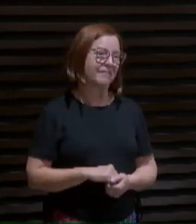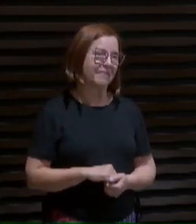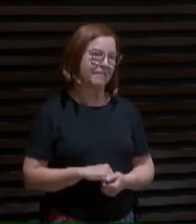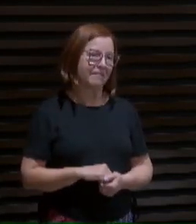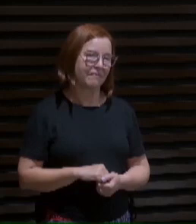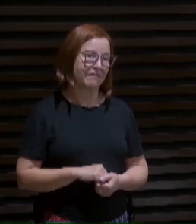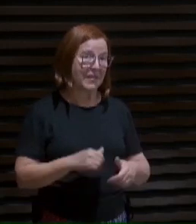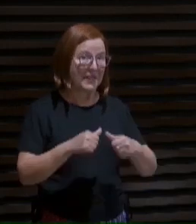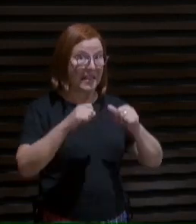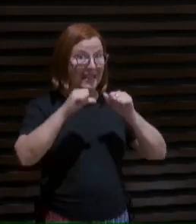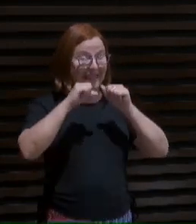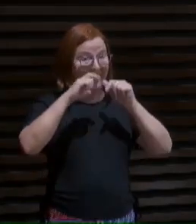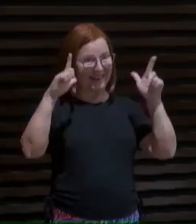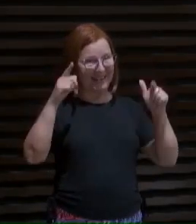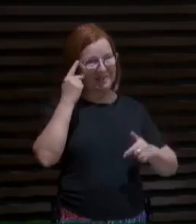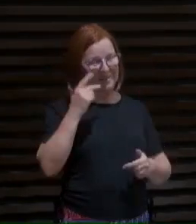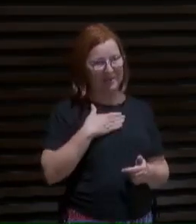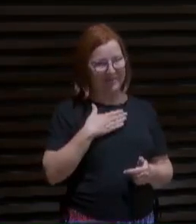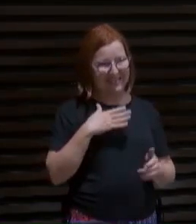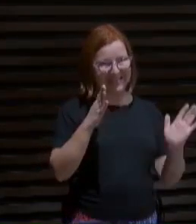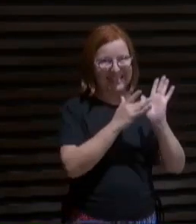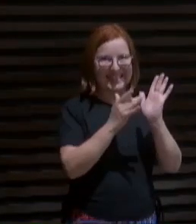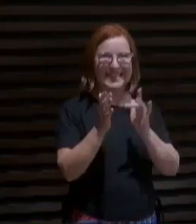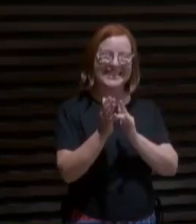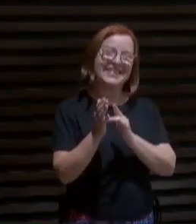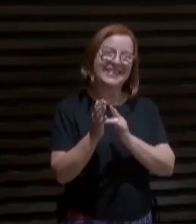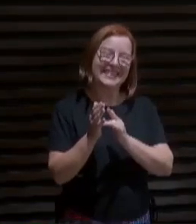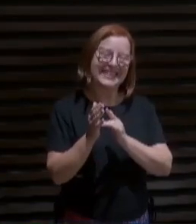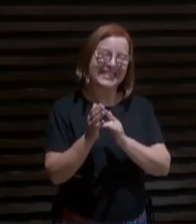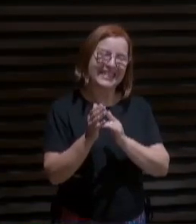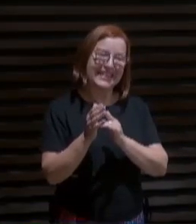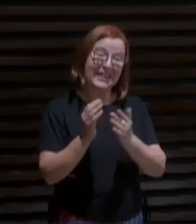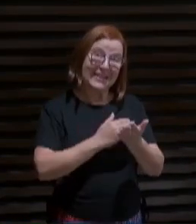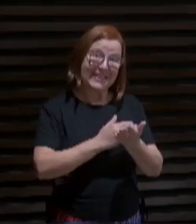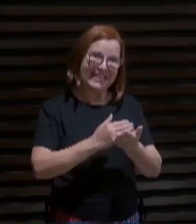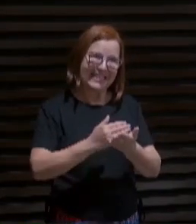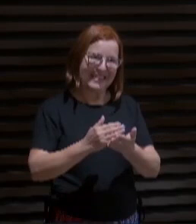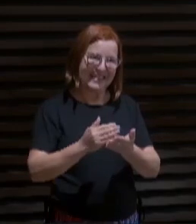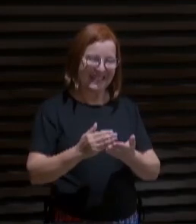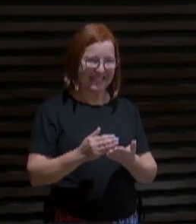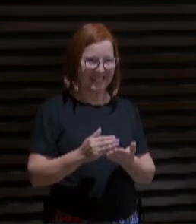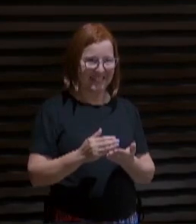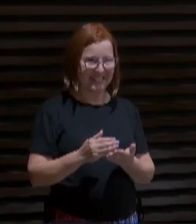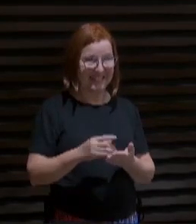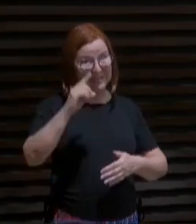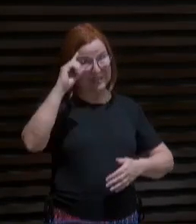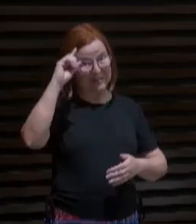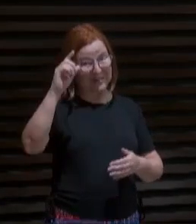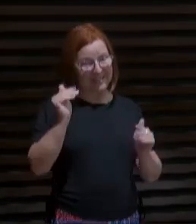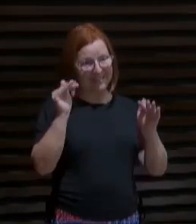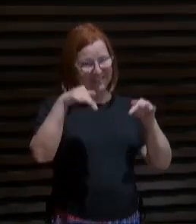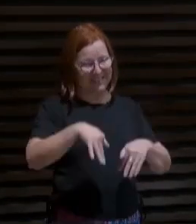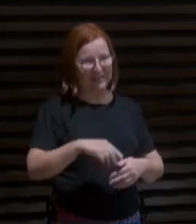Está claro para mim que Jesus é a inauguração dos dias finais.